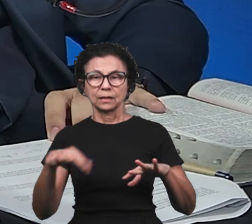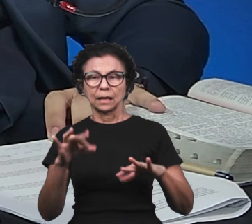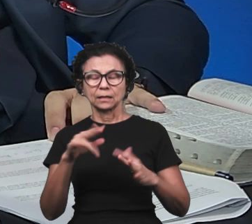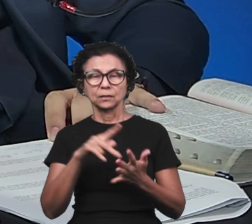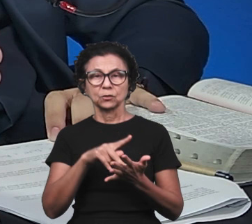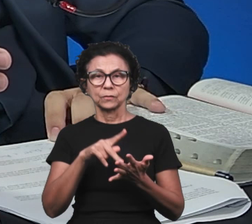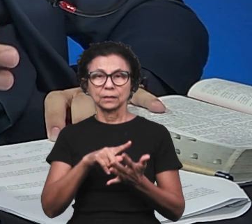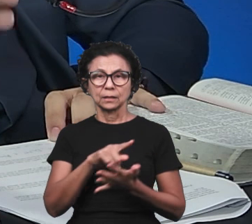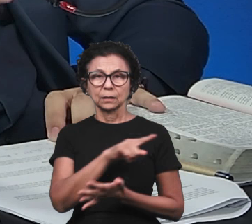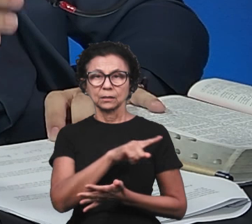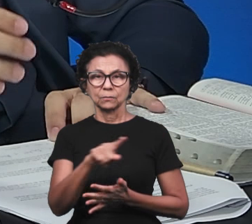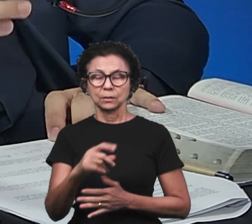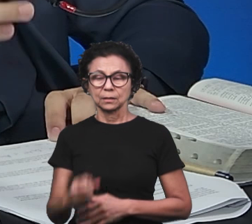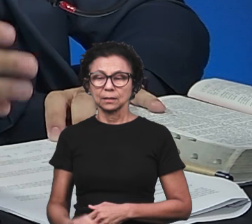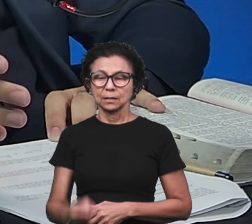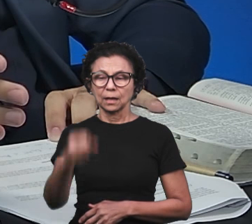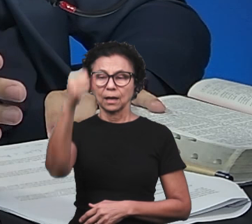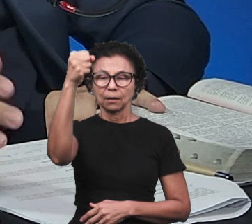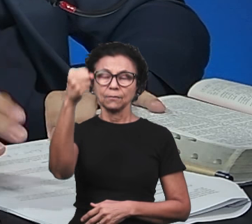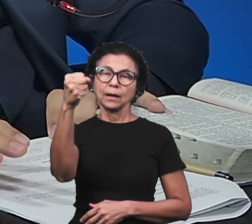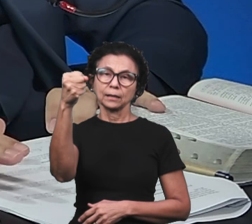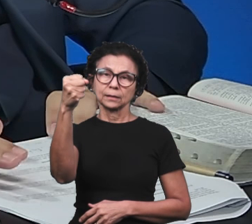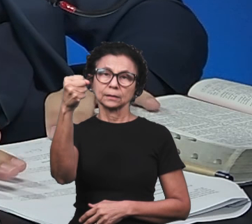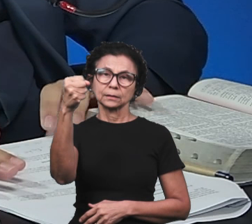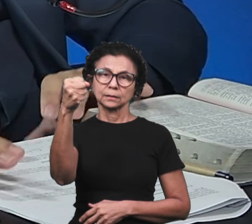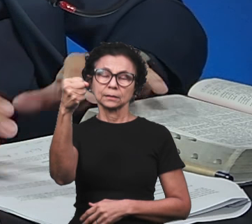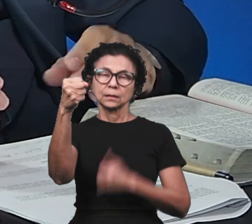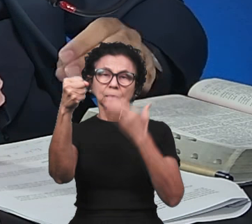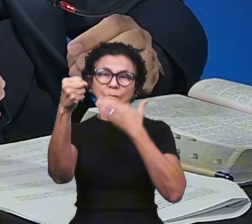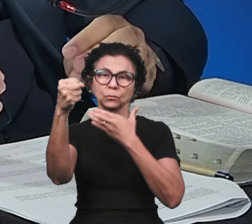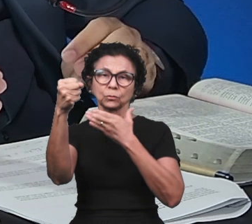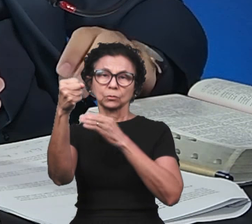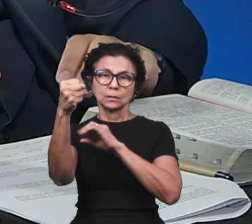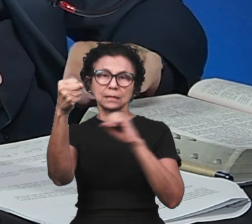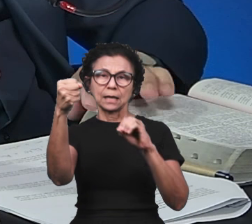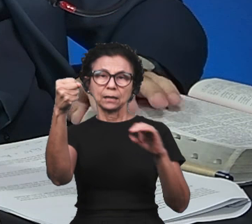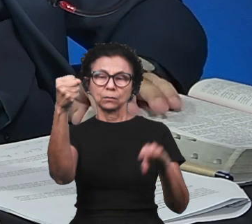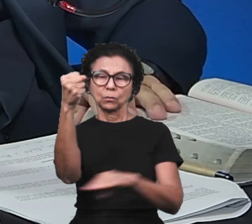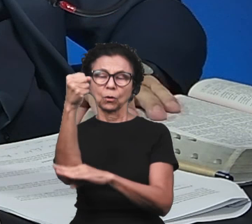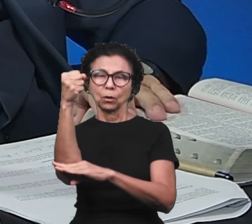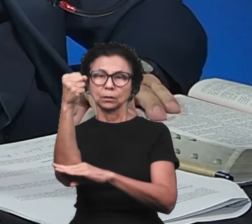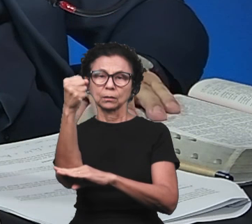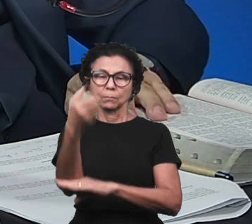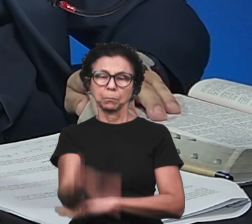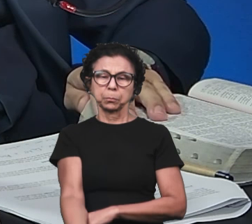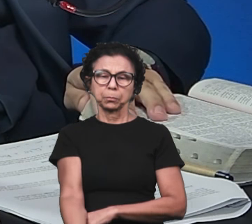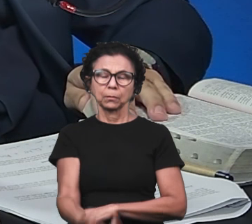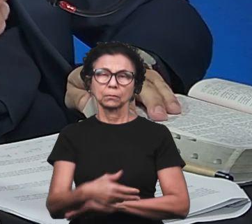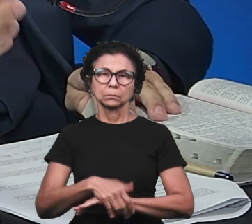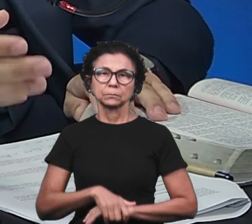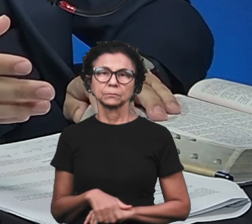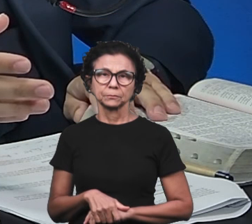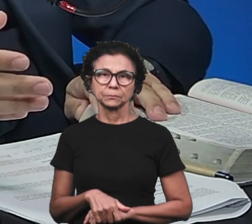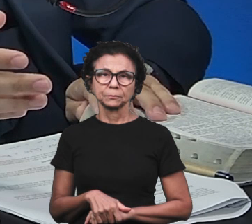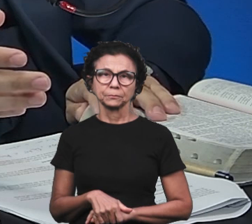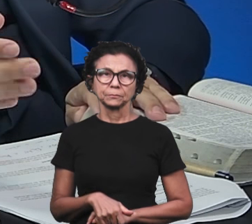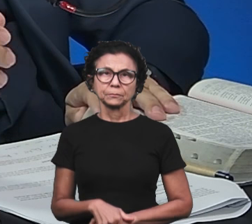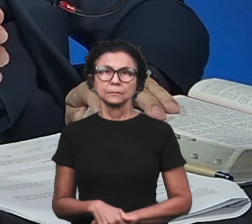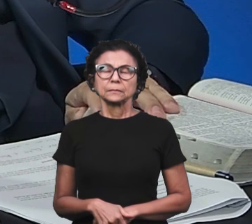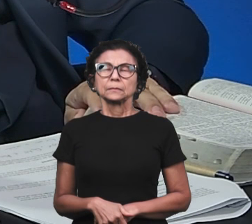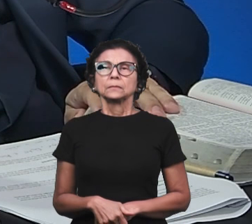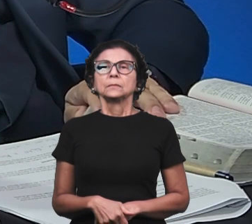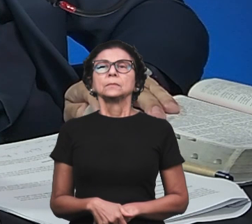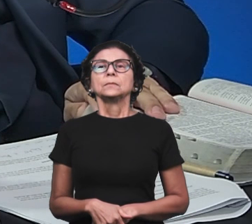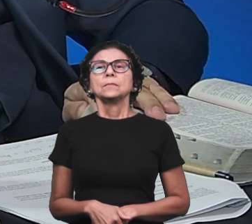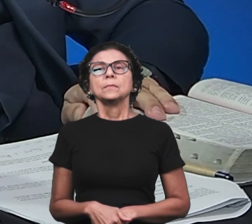mim não dá fruto é cortada e lançada fora. Então, há uma evidência desse chamado,